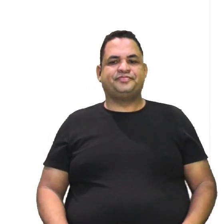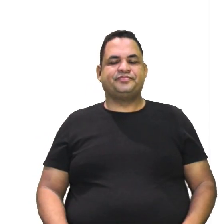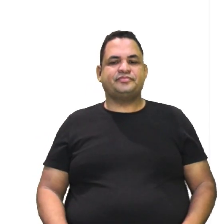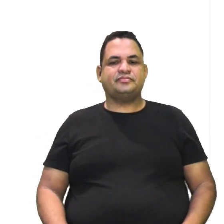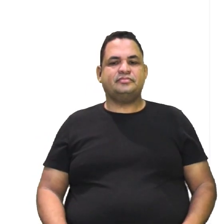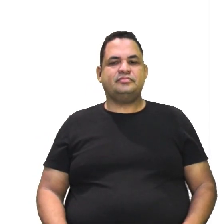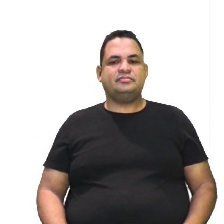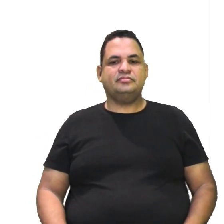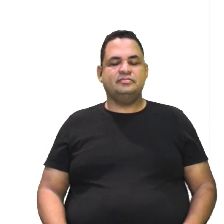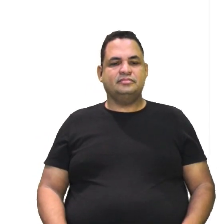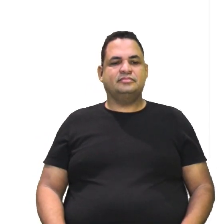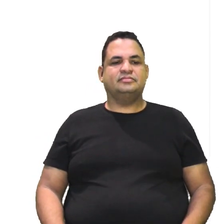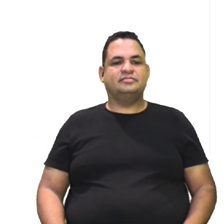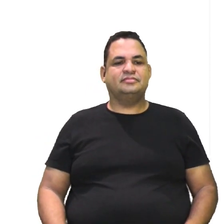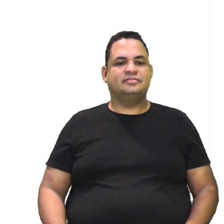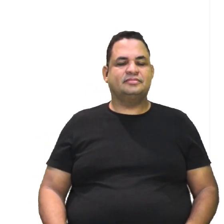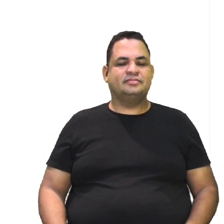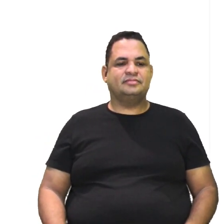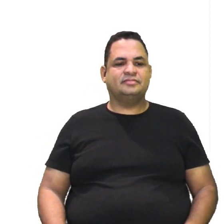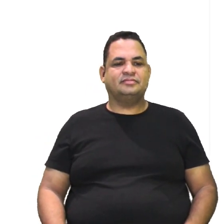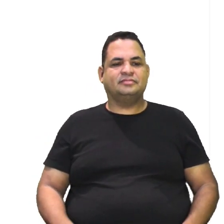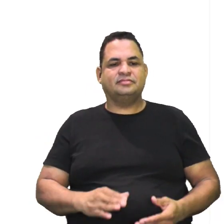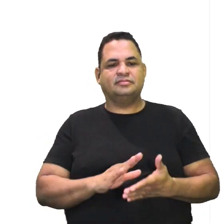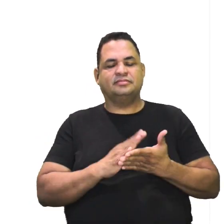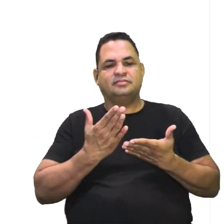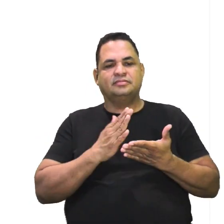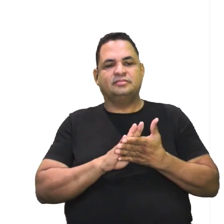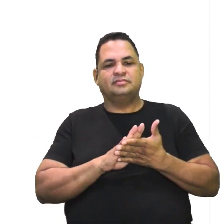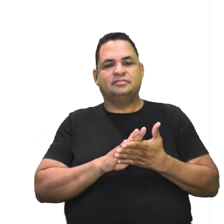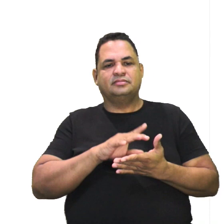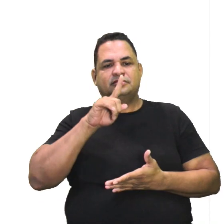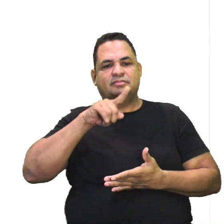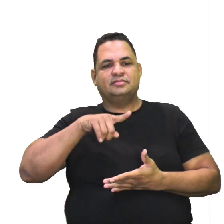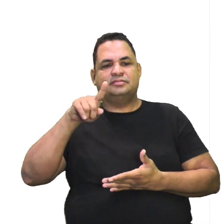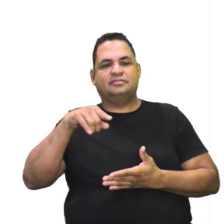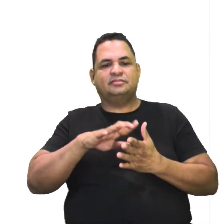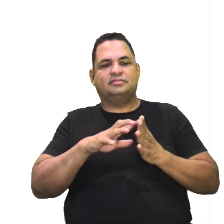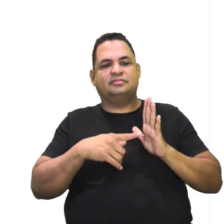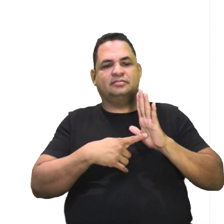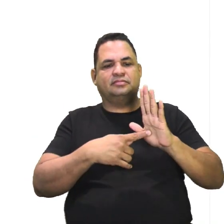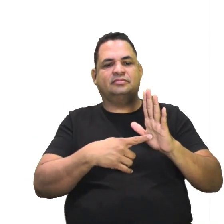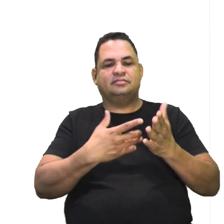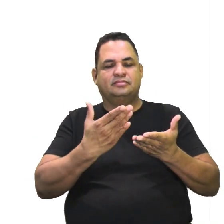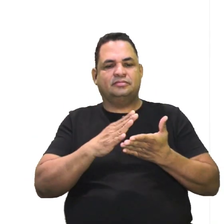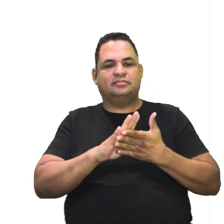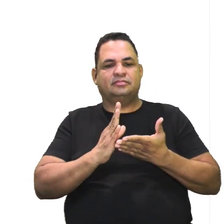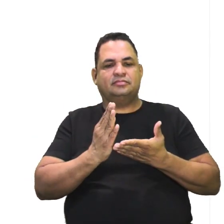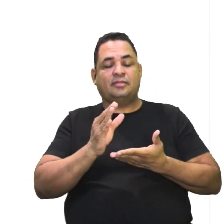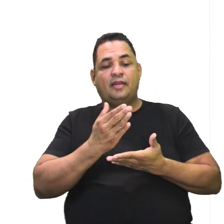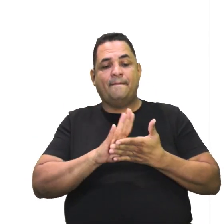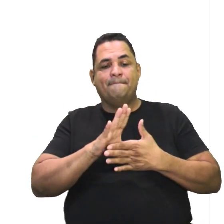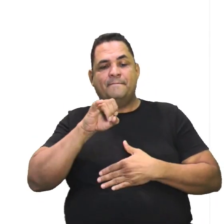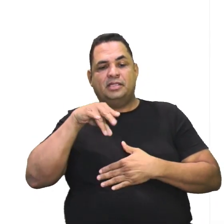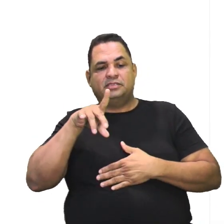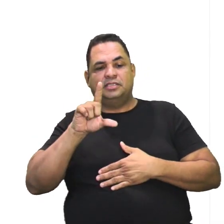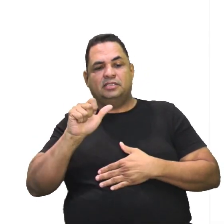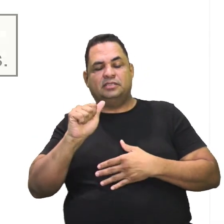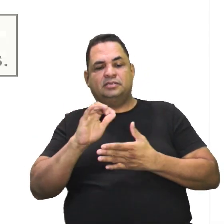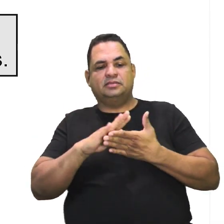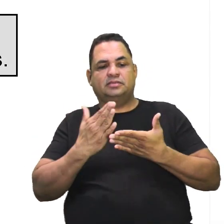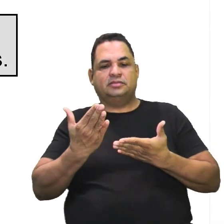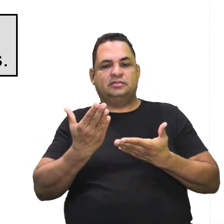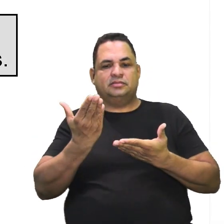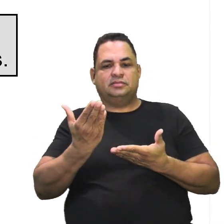dispersão. Variância e desvio padrão. Uau! A variância apresenta uma variação em torno da